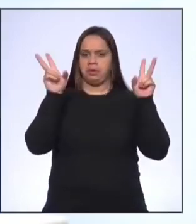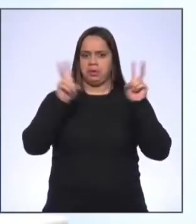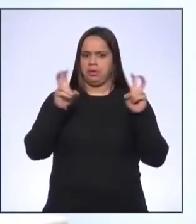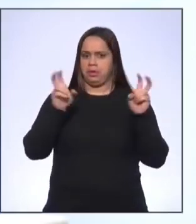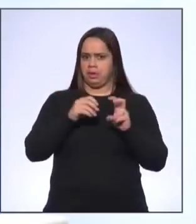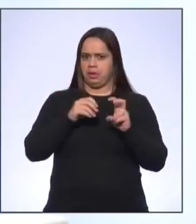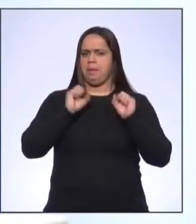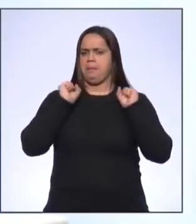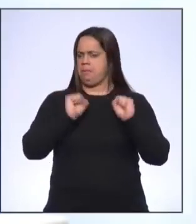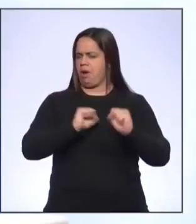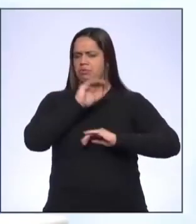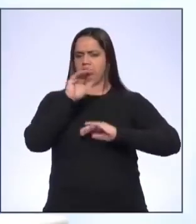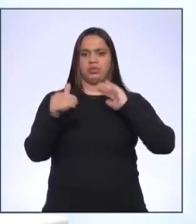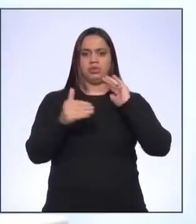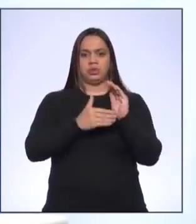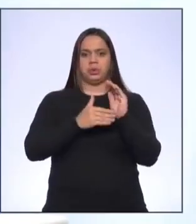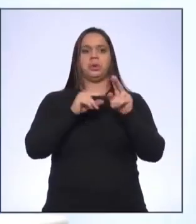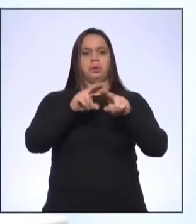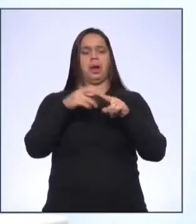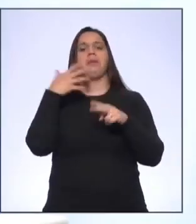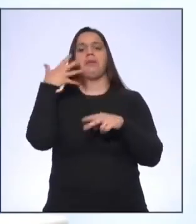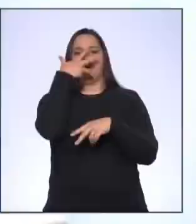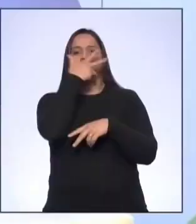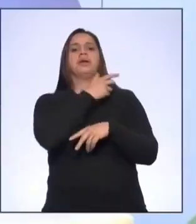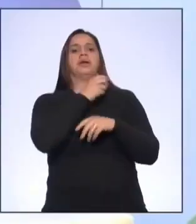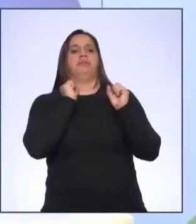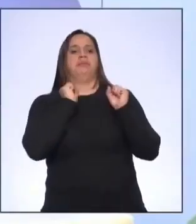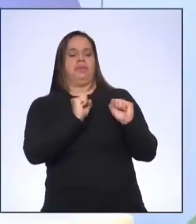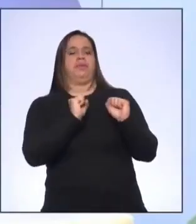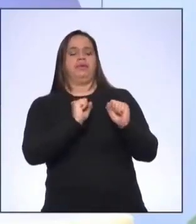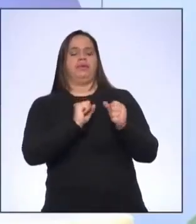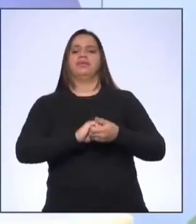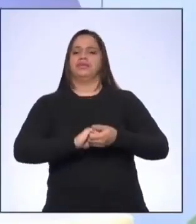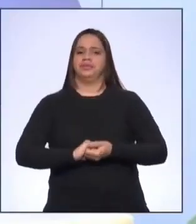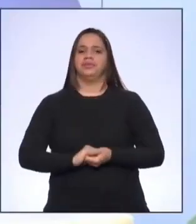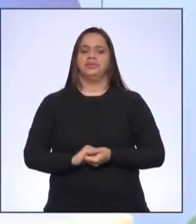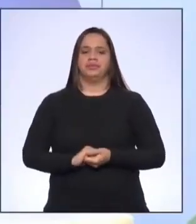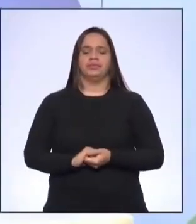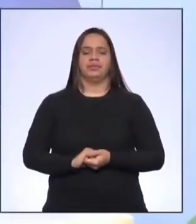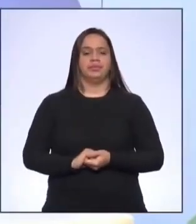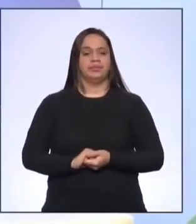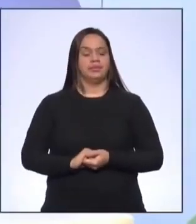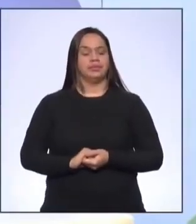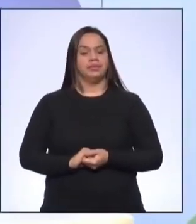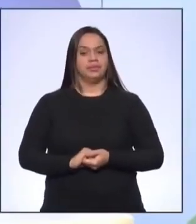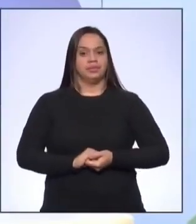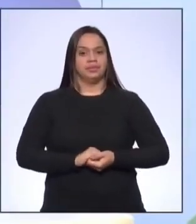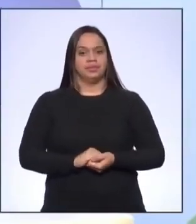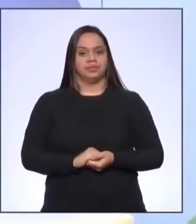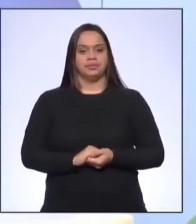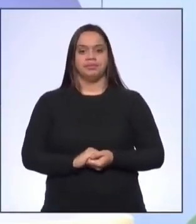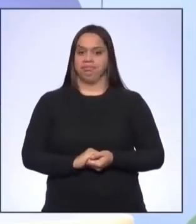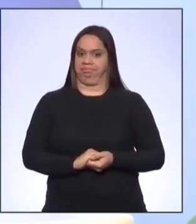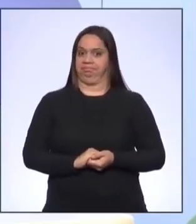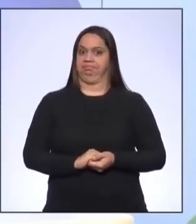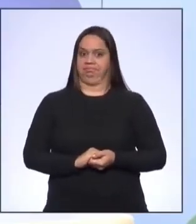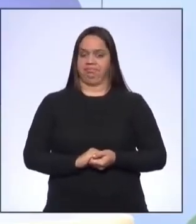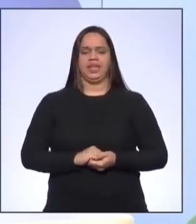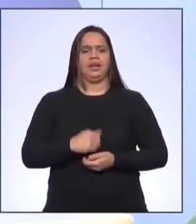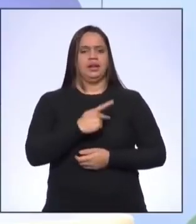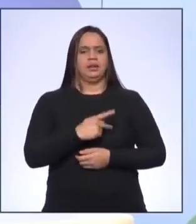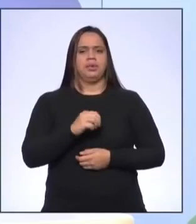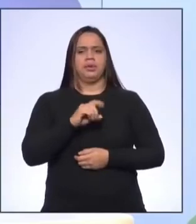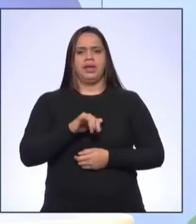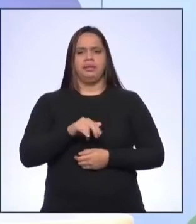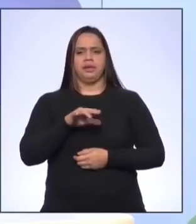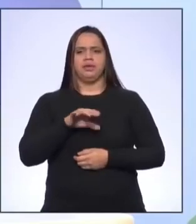da beleza? Né? Um desafio fazer isso vale aí. tudo em nome da beleza. E aí, é bem polêmico.